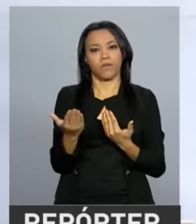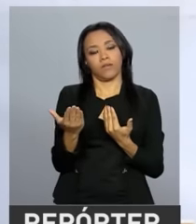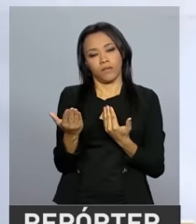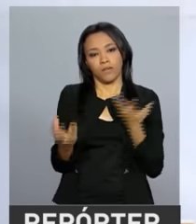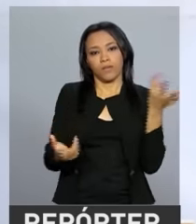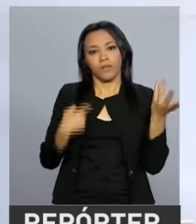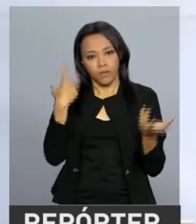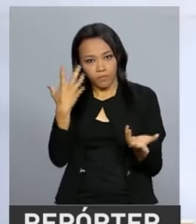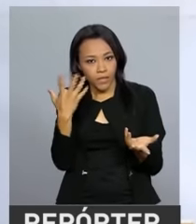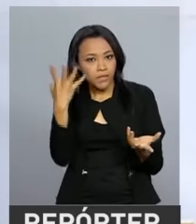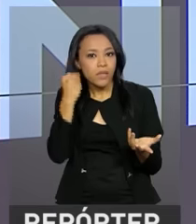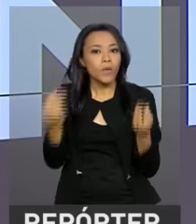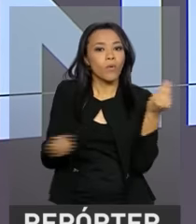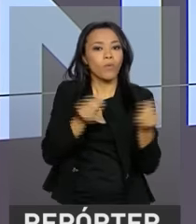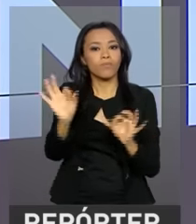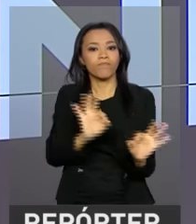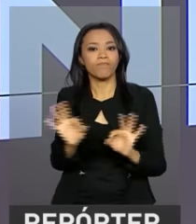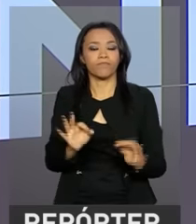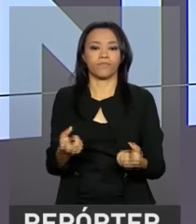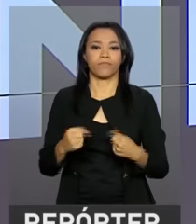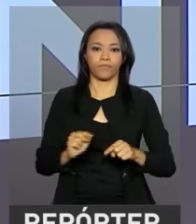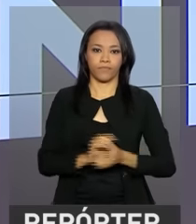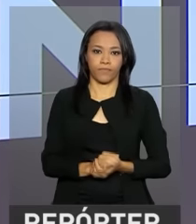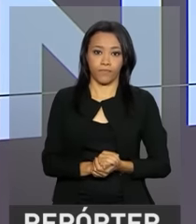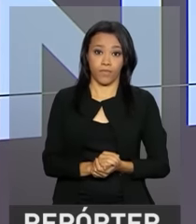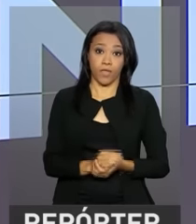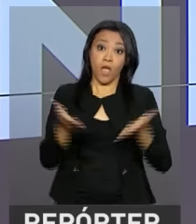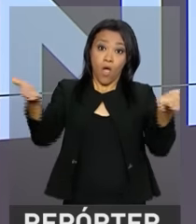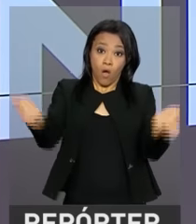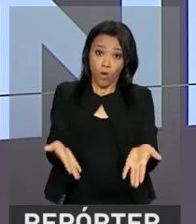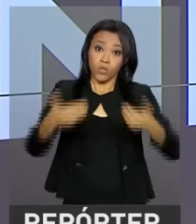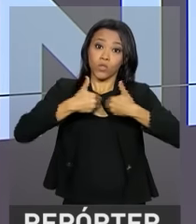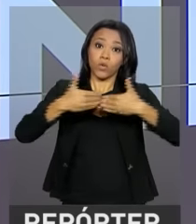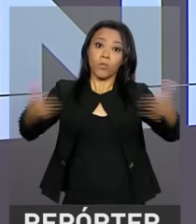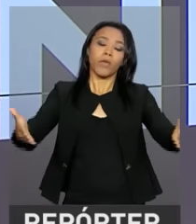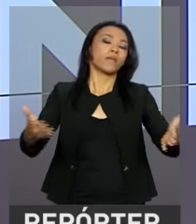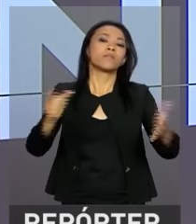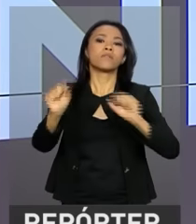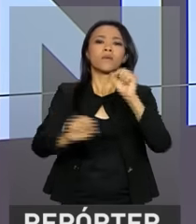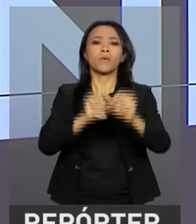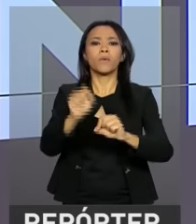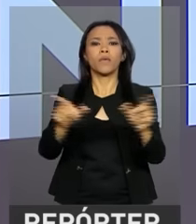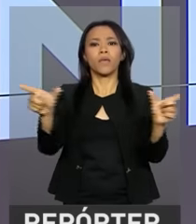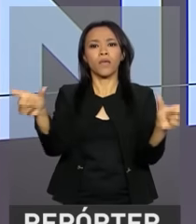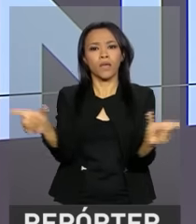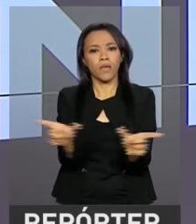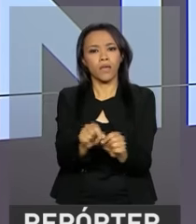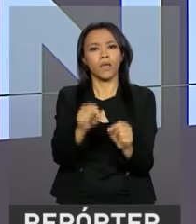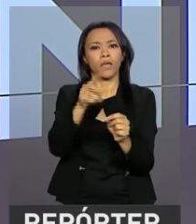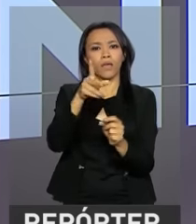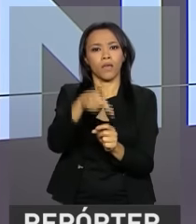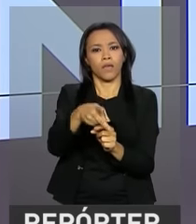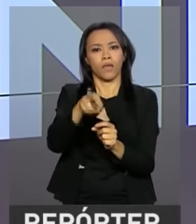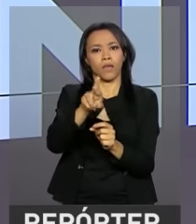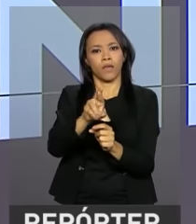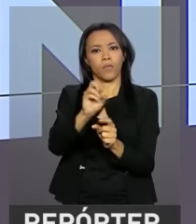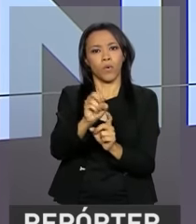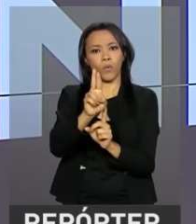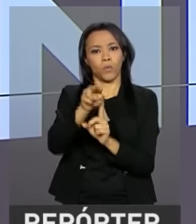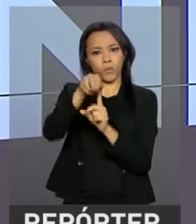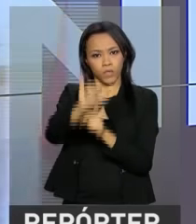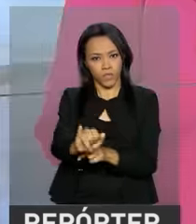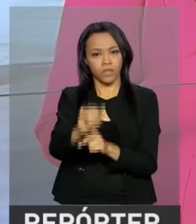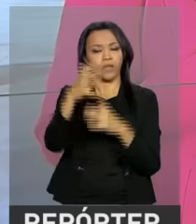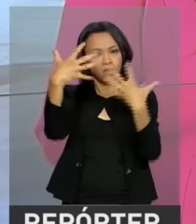em a gente redefinir. E hoje começam as inscrições para o programa Universidade para Todos. Vamos então conversar com a